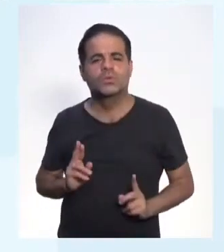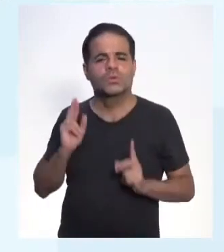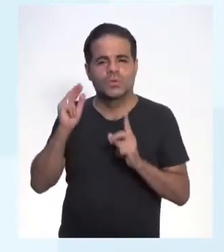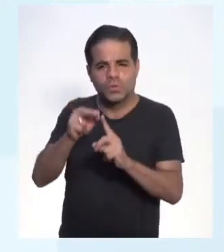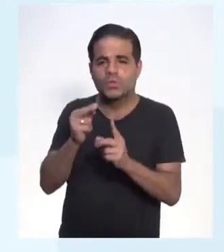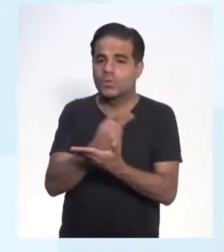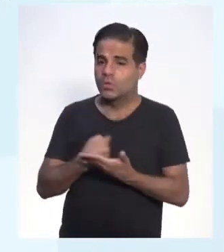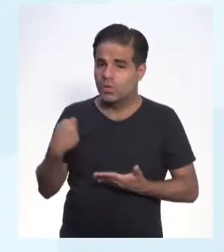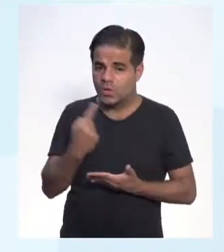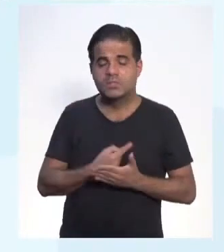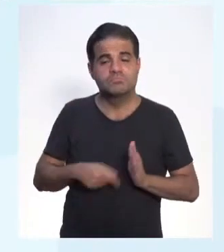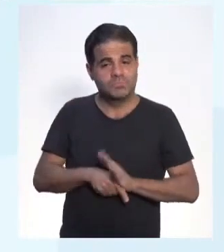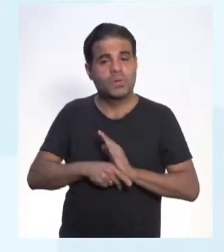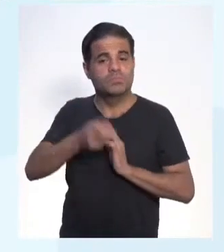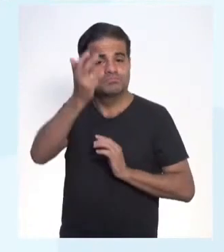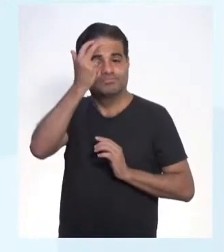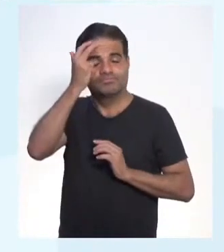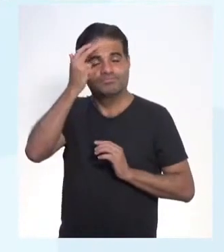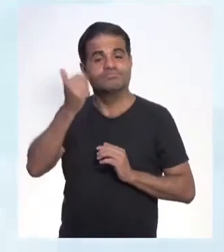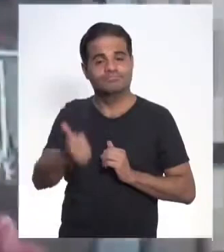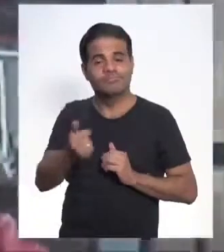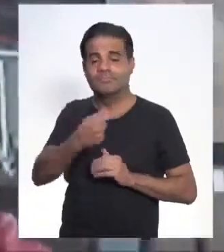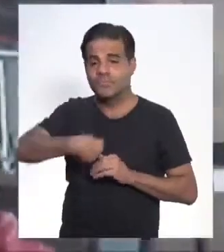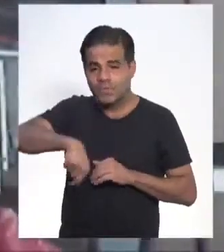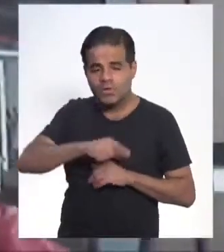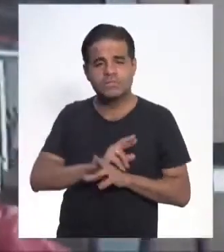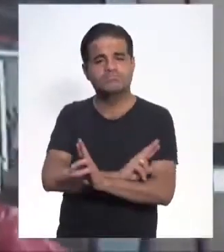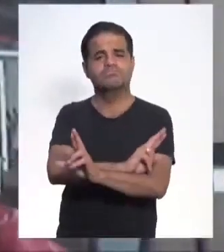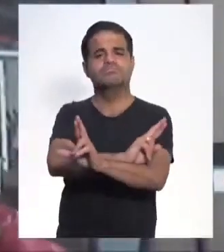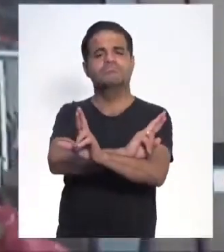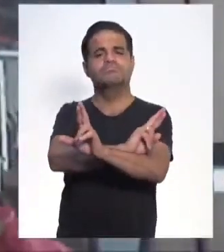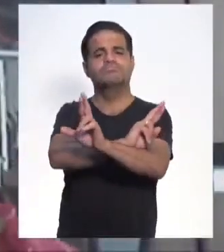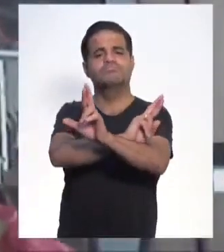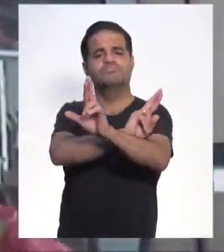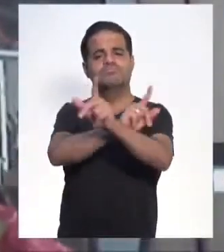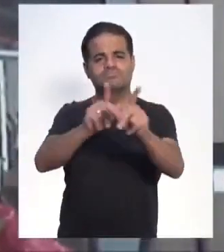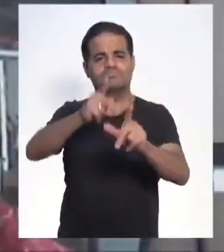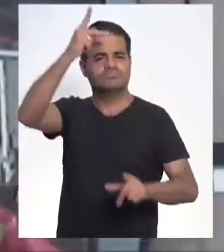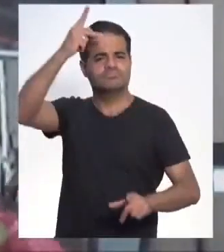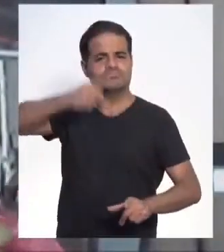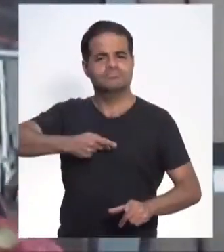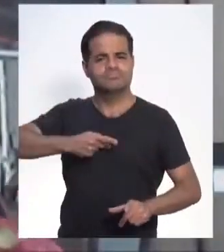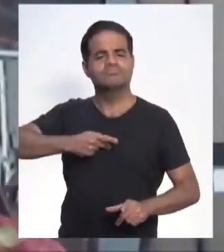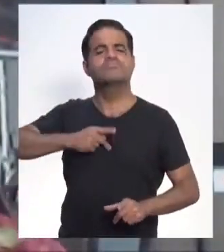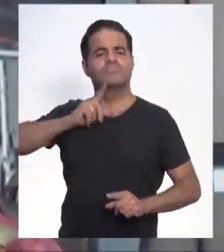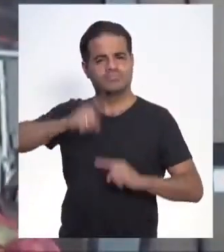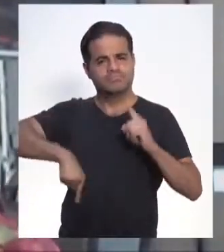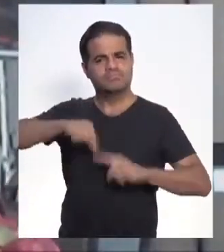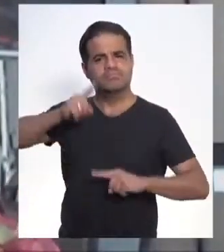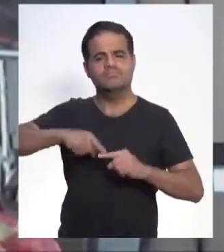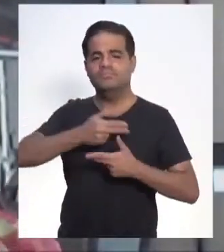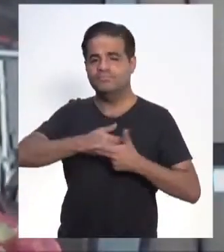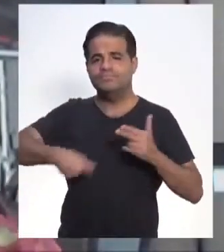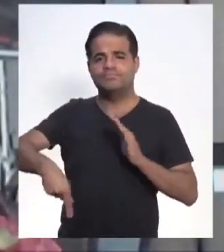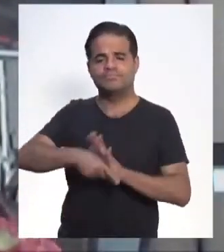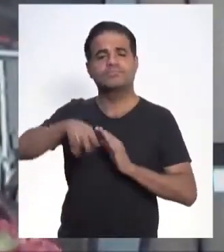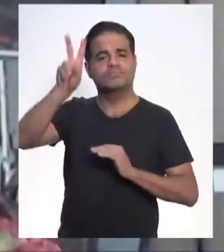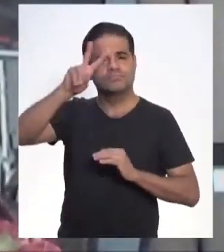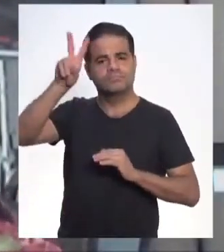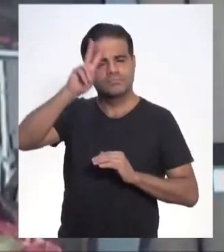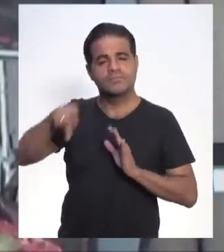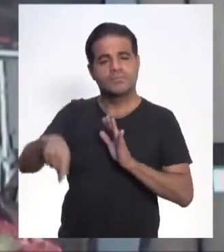para a nossa própria cultura. Então, a nossa diferença individual é produto da história e a